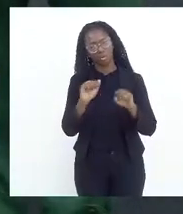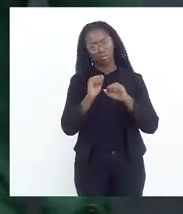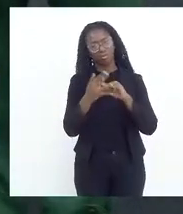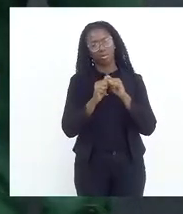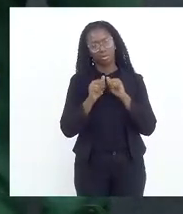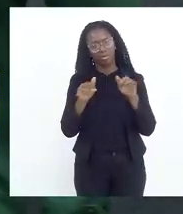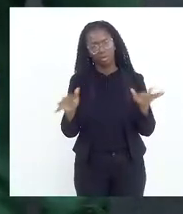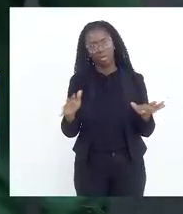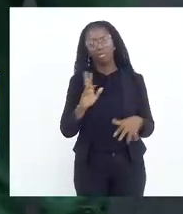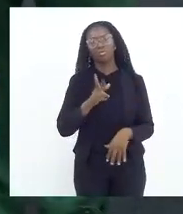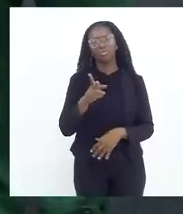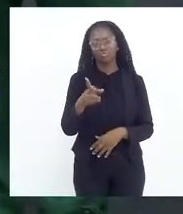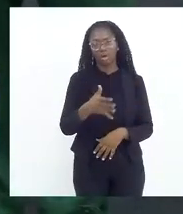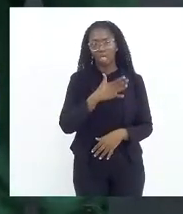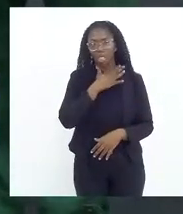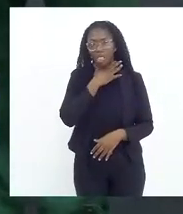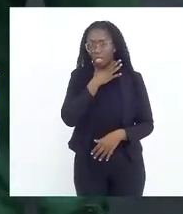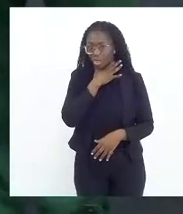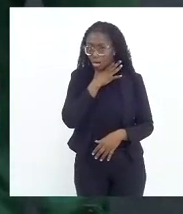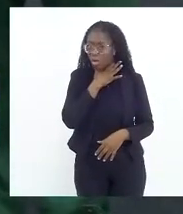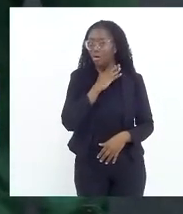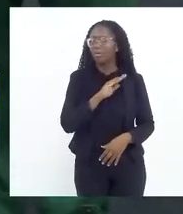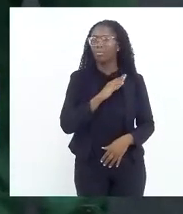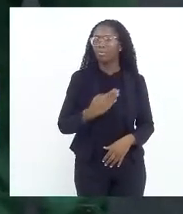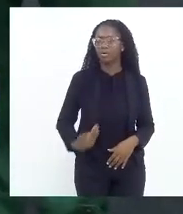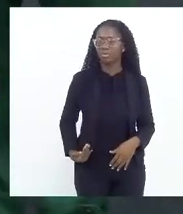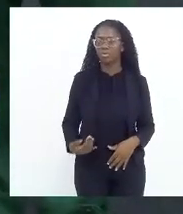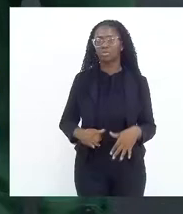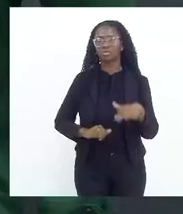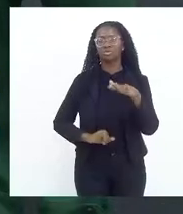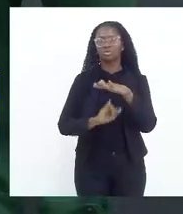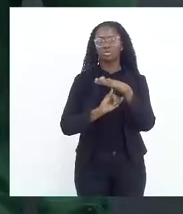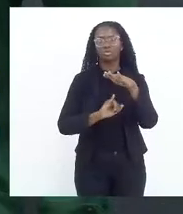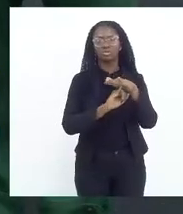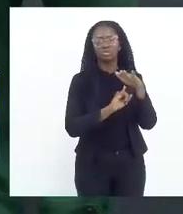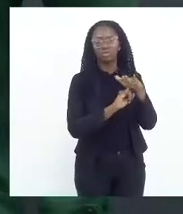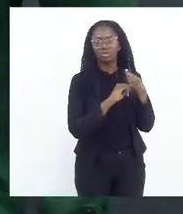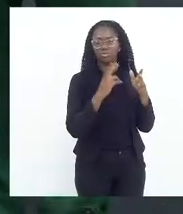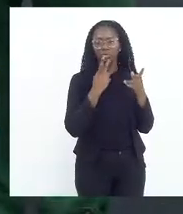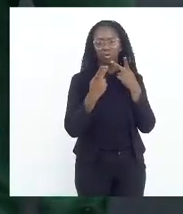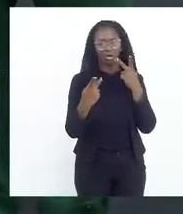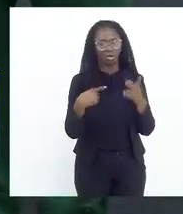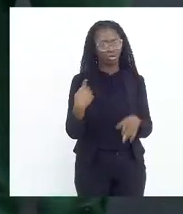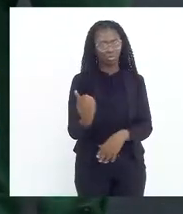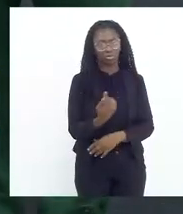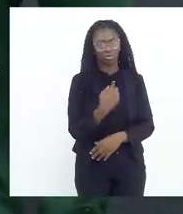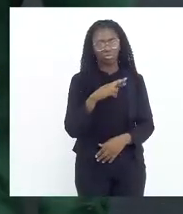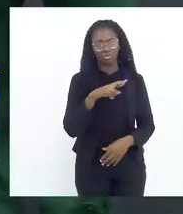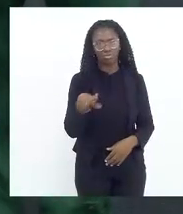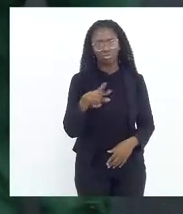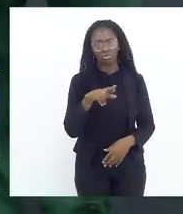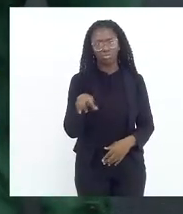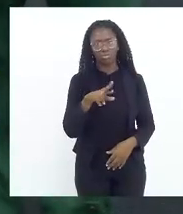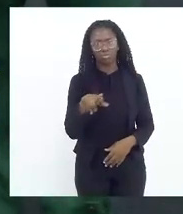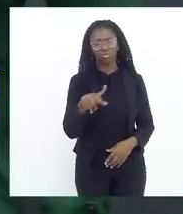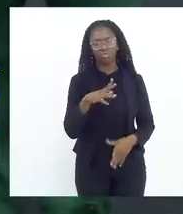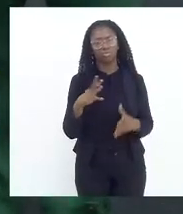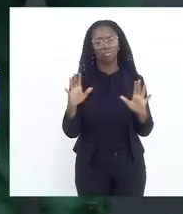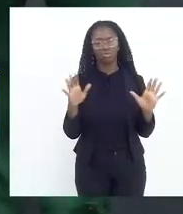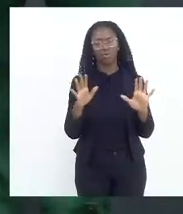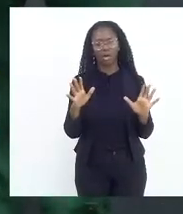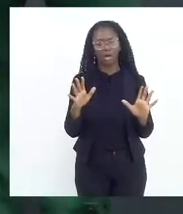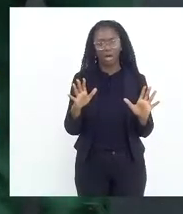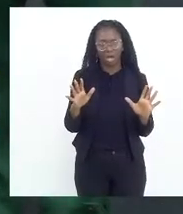estado de calamidade pública, assim, os institutos que criaram esse estado de calamidade não foram revogados. A situação ainda é